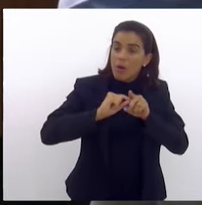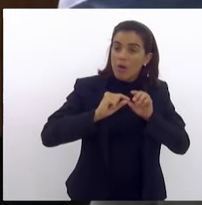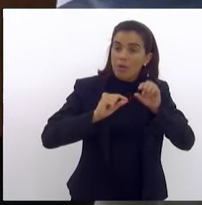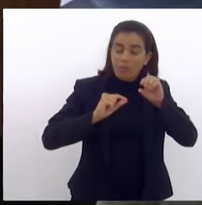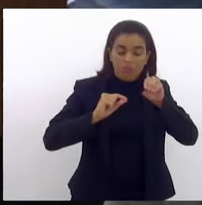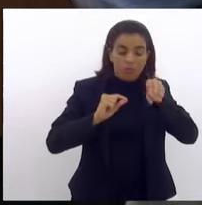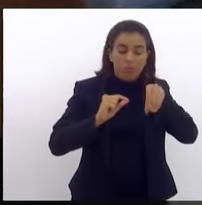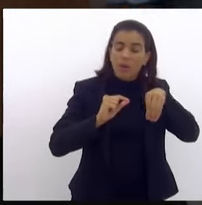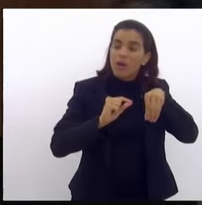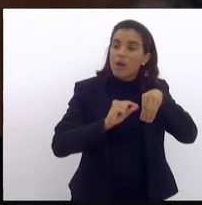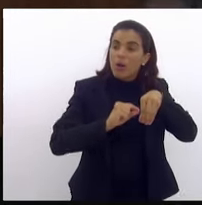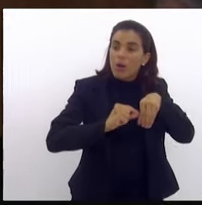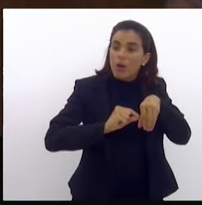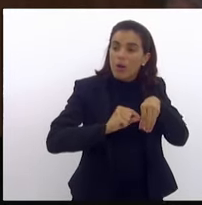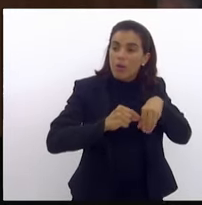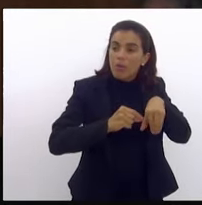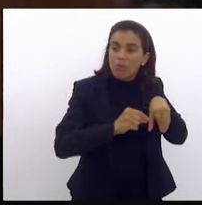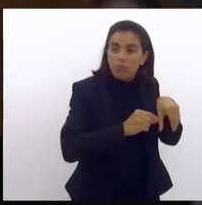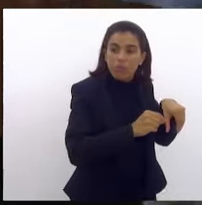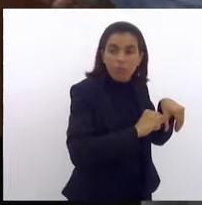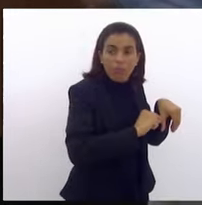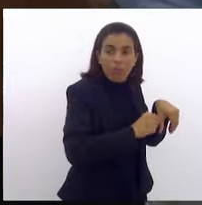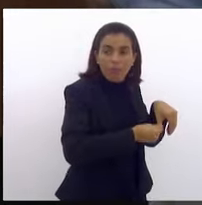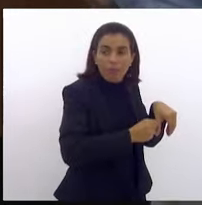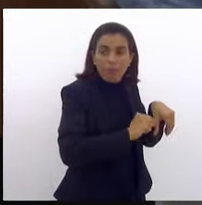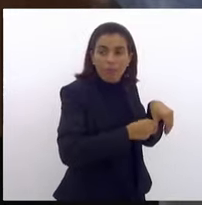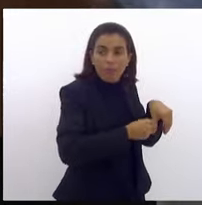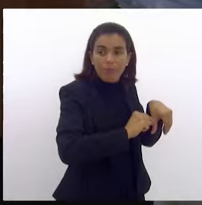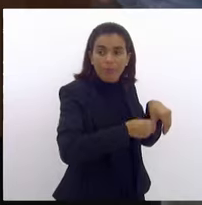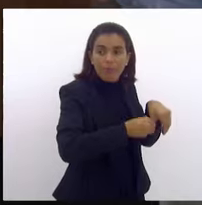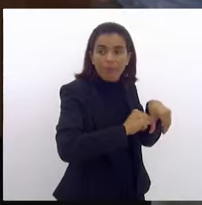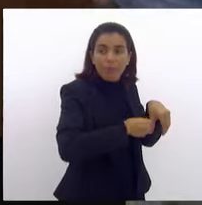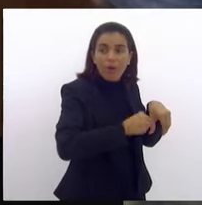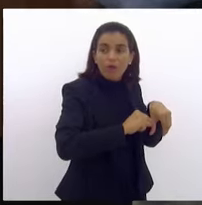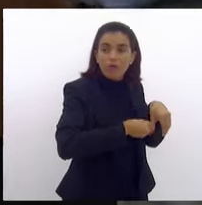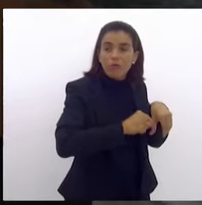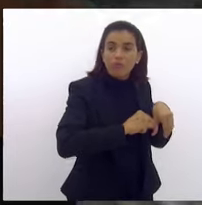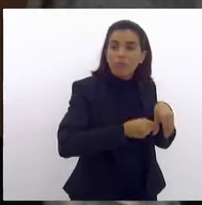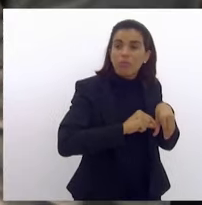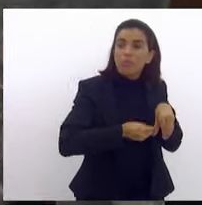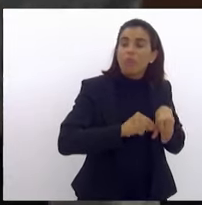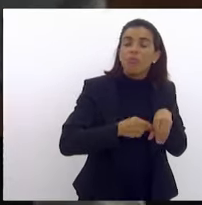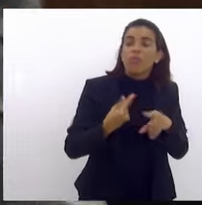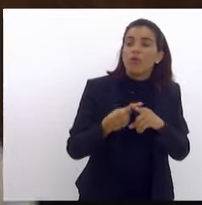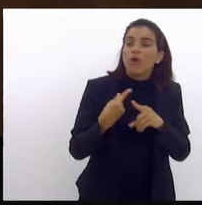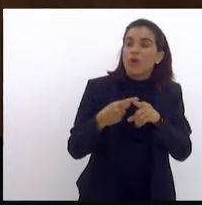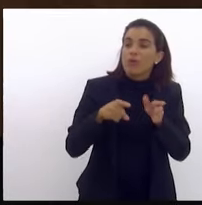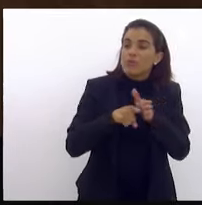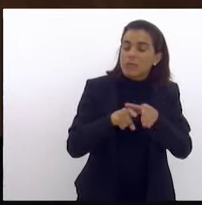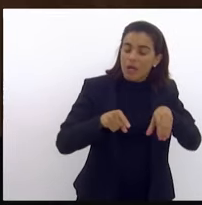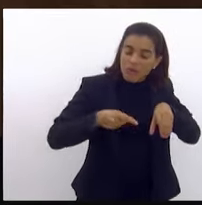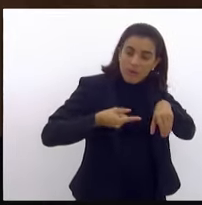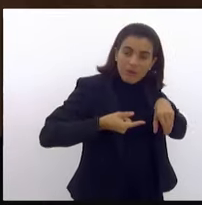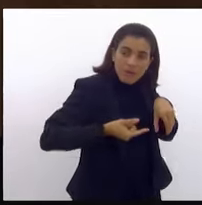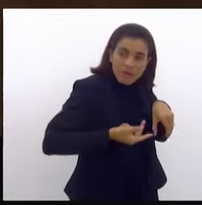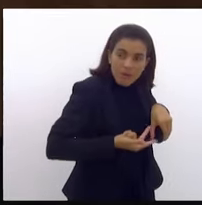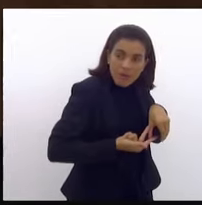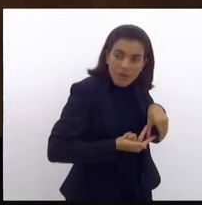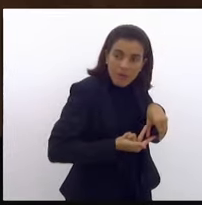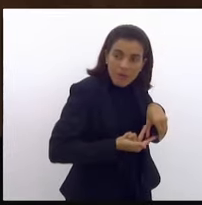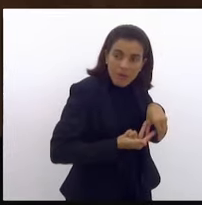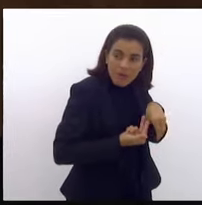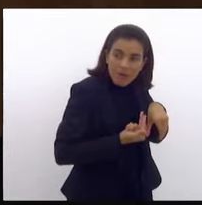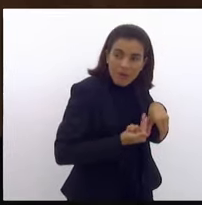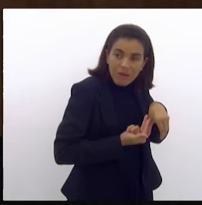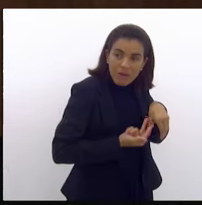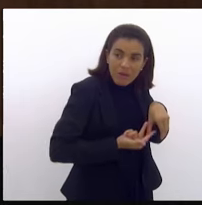pólipo, chamado de pólipo, que o exame já retira aquele pólipo que é detectado